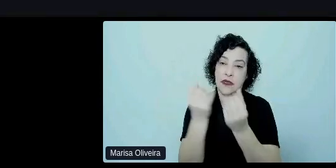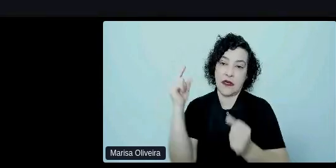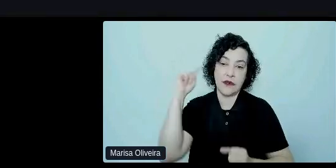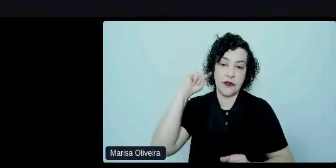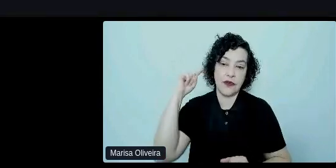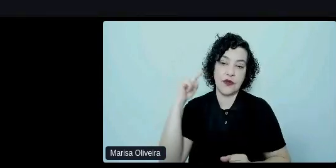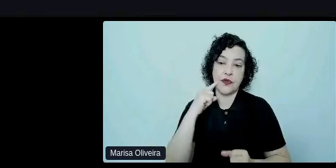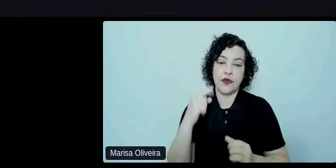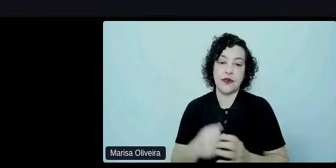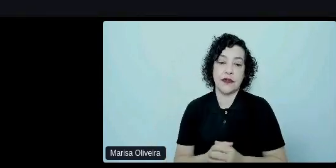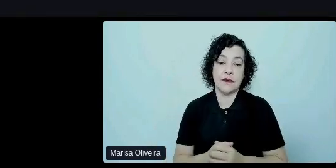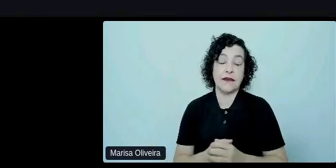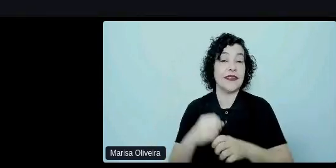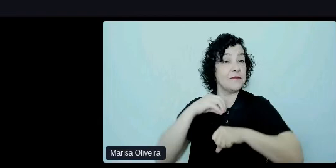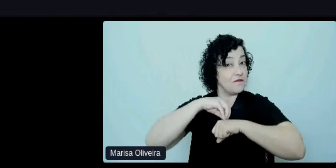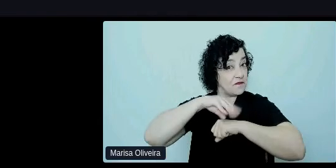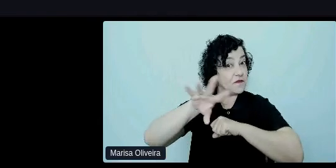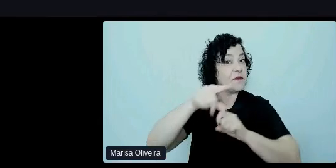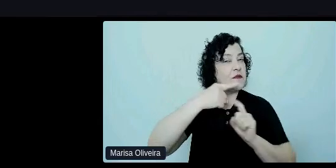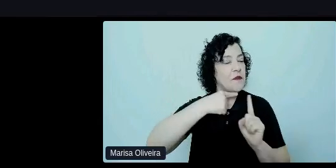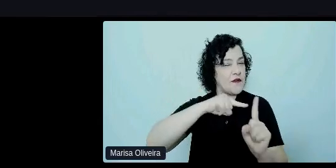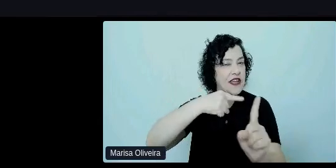Então, fica aí essa provocação.